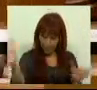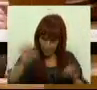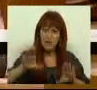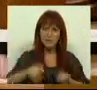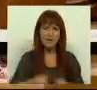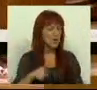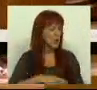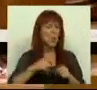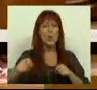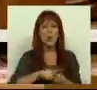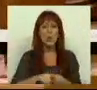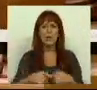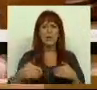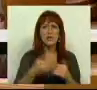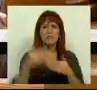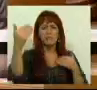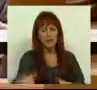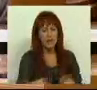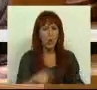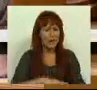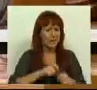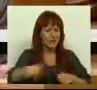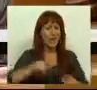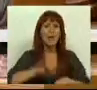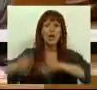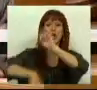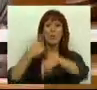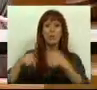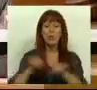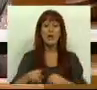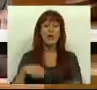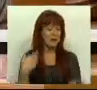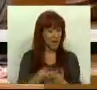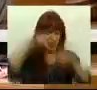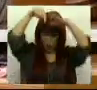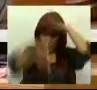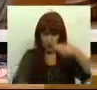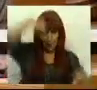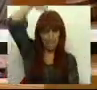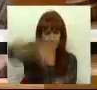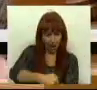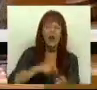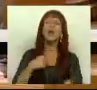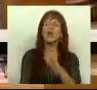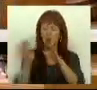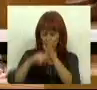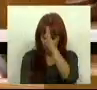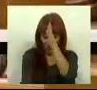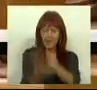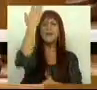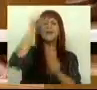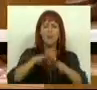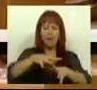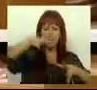mas não de um tempo tímido. Precisamos de mais tempo para, depois de nos terem levado ao fundo do poço, criarmos condições para